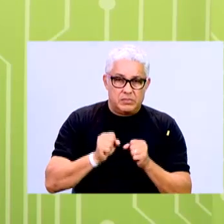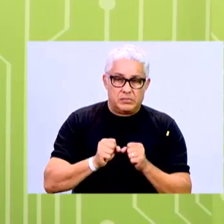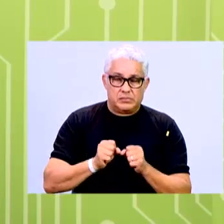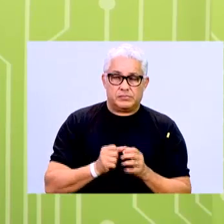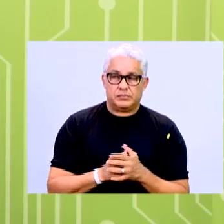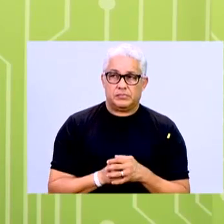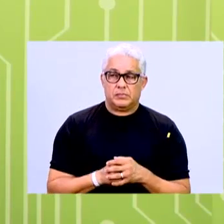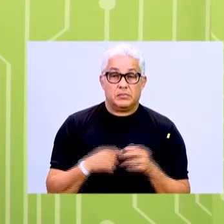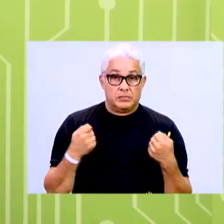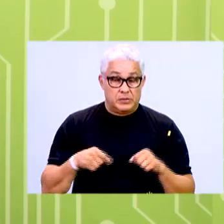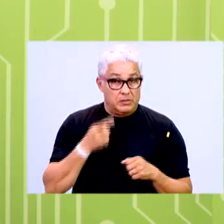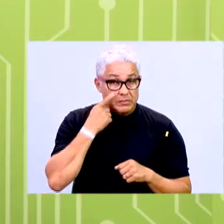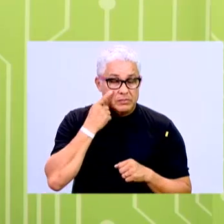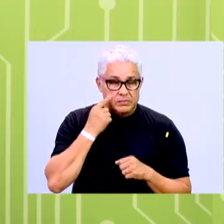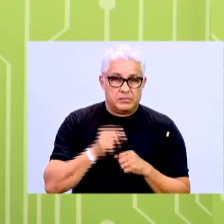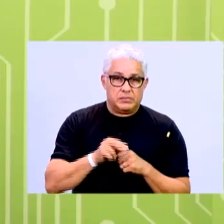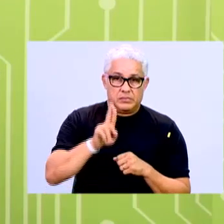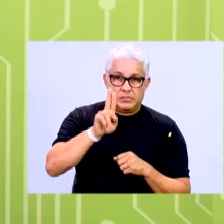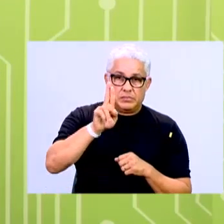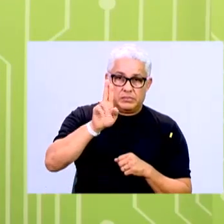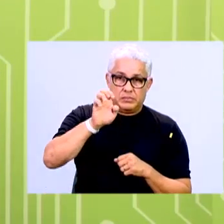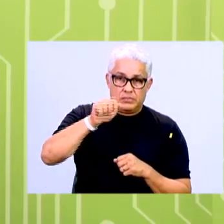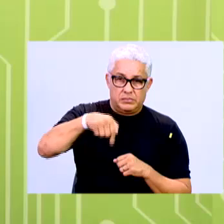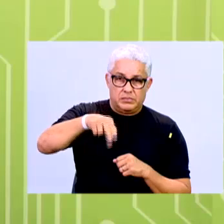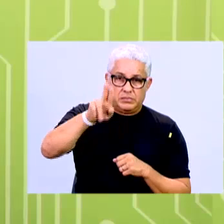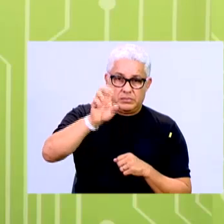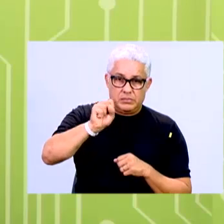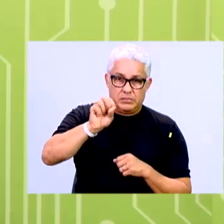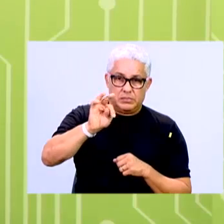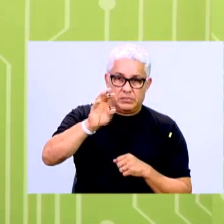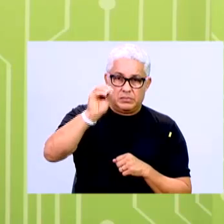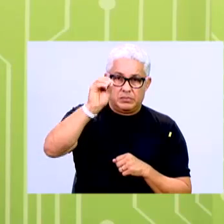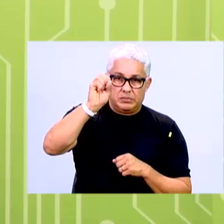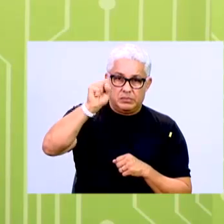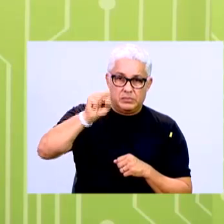isso são requisitos não funcionais. Então, por mais que um